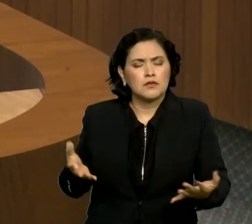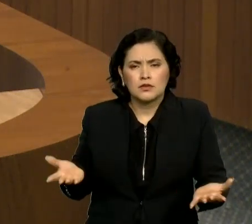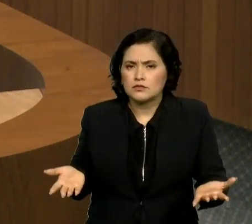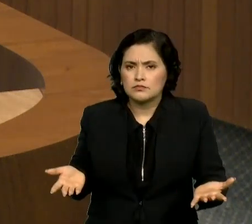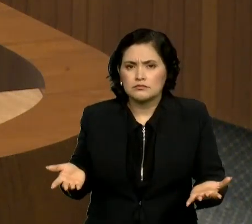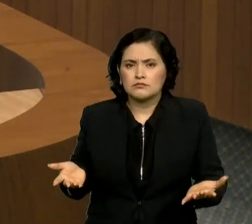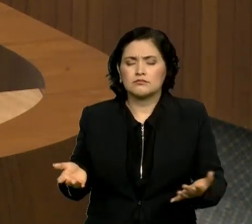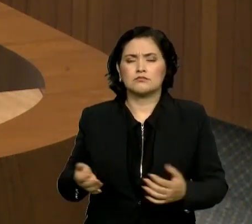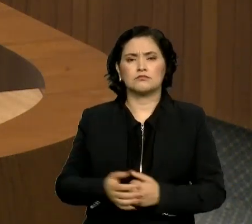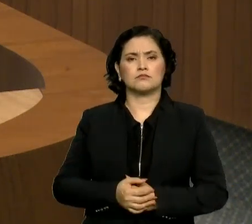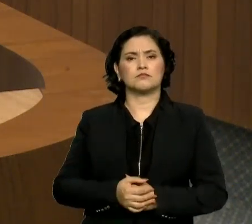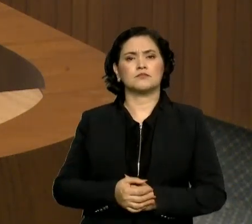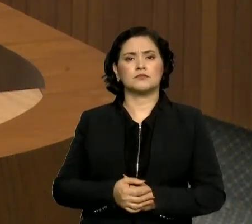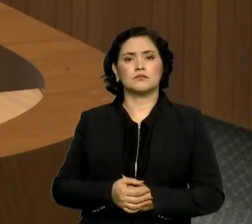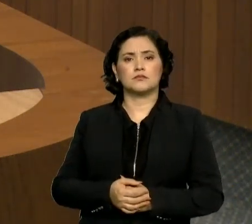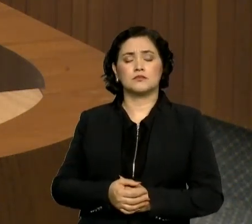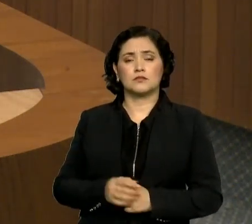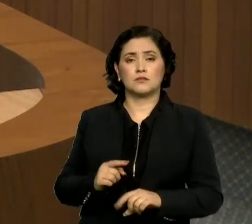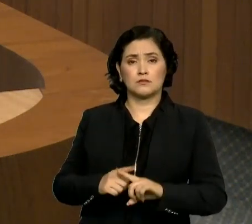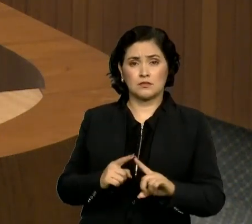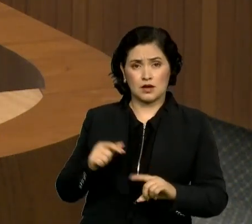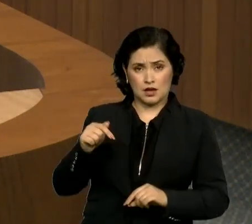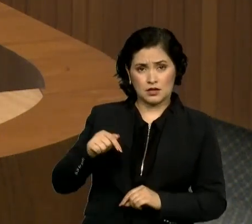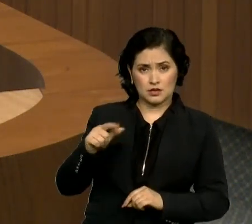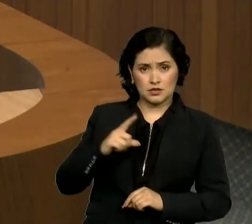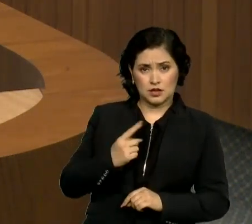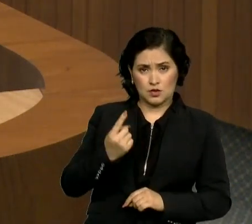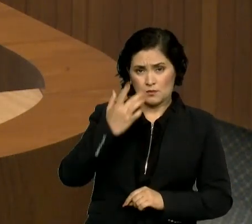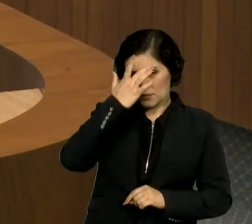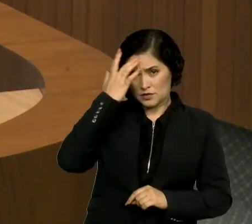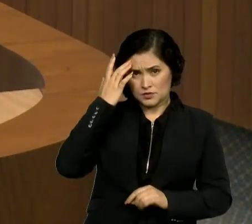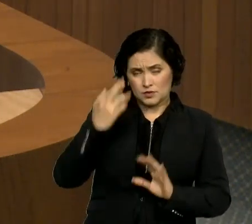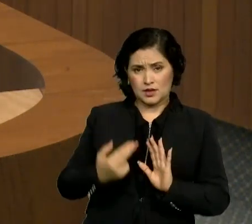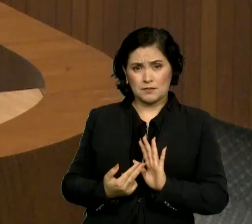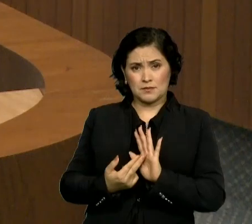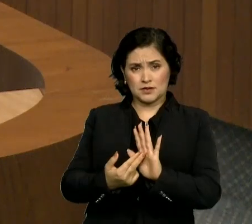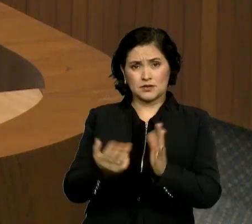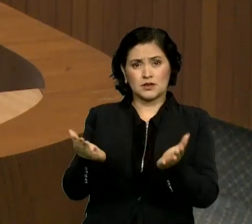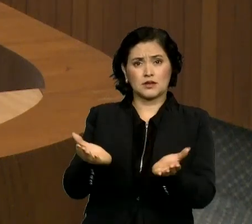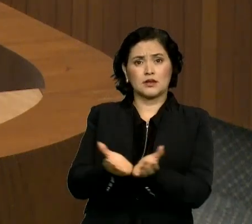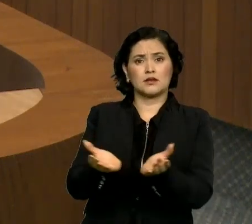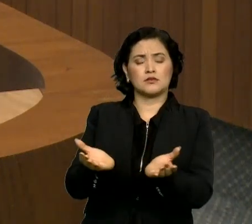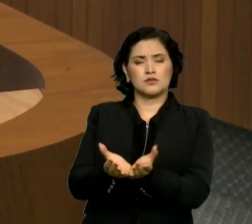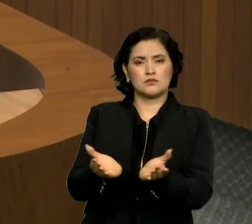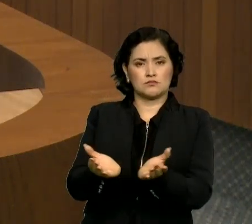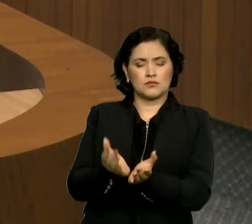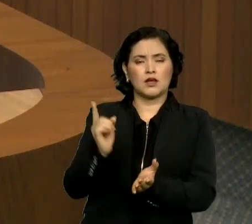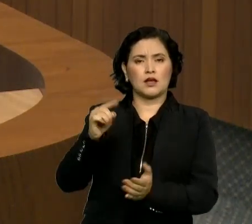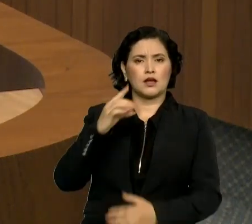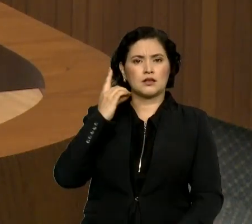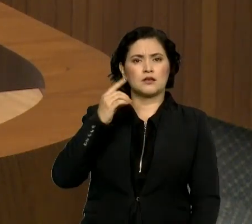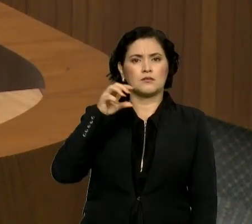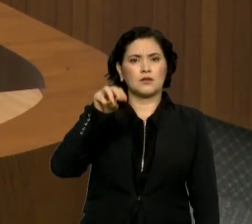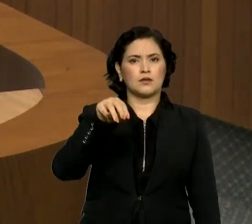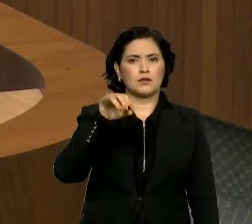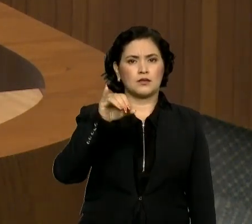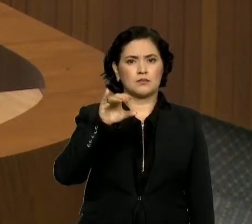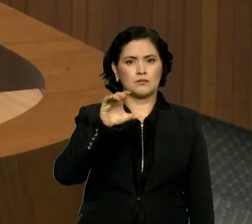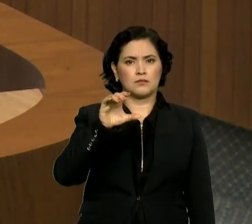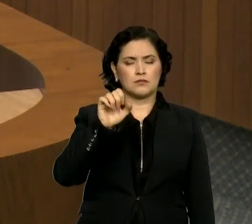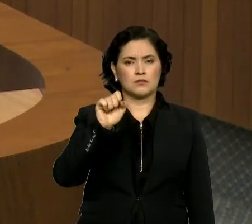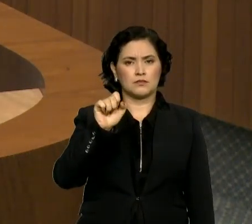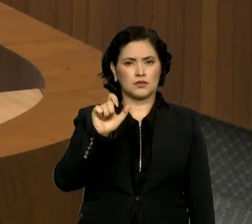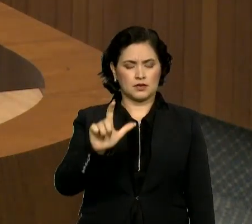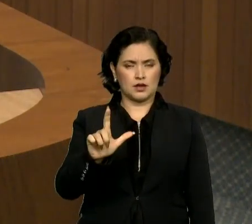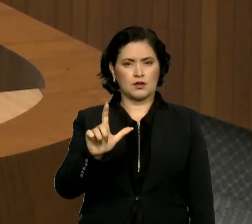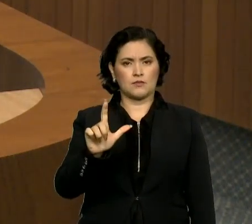esse. E aqui nós temos uma representante genuína do segmento evangélico, que é a deputada Micael Damasceno.